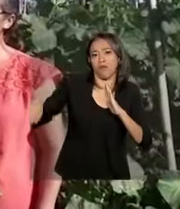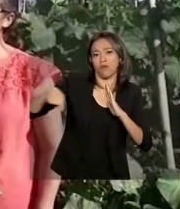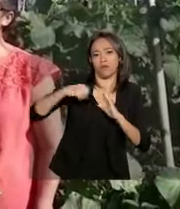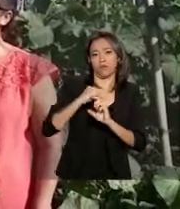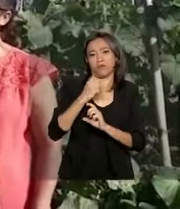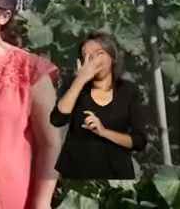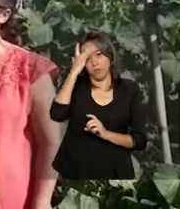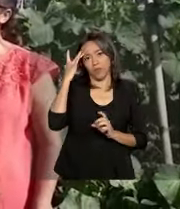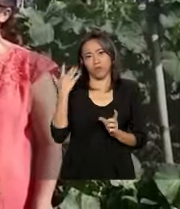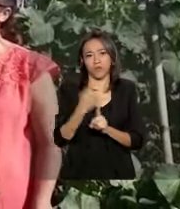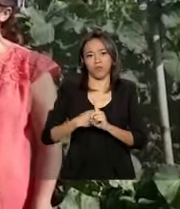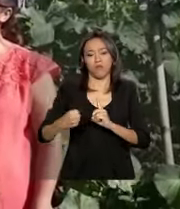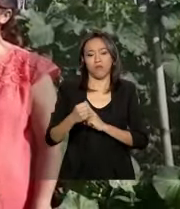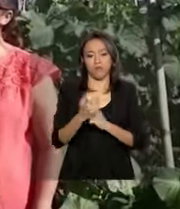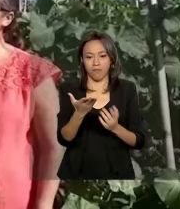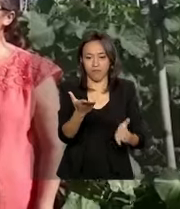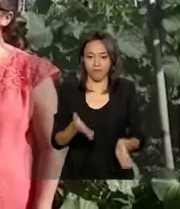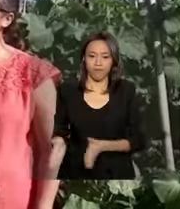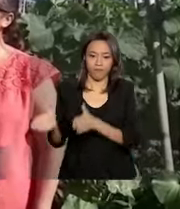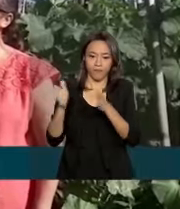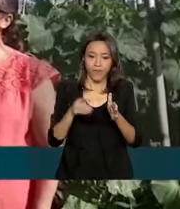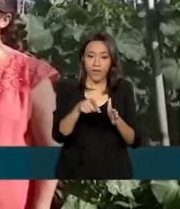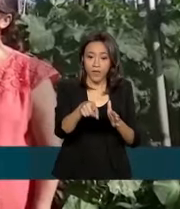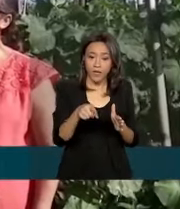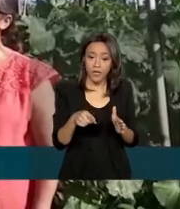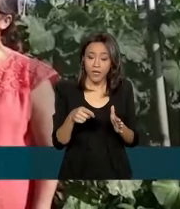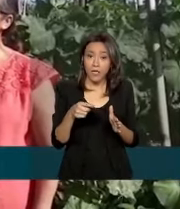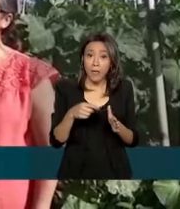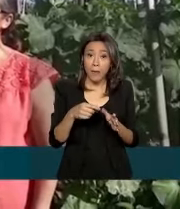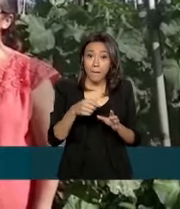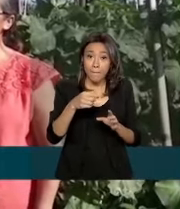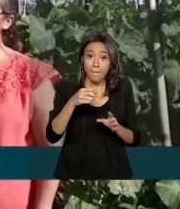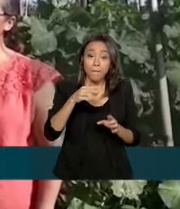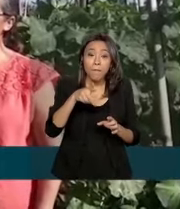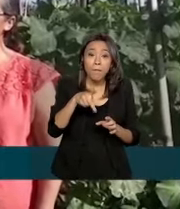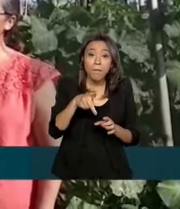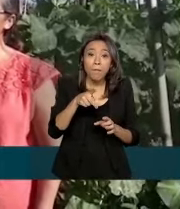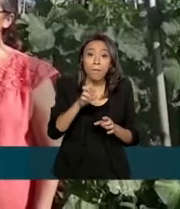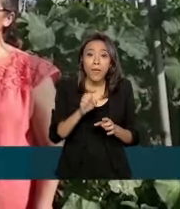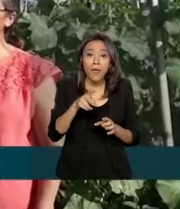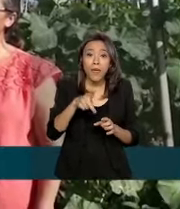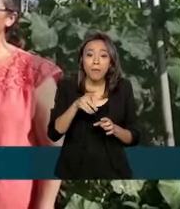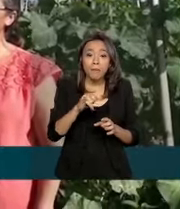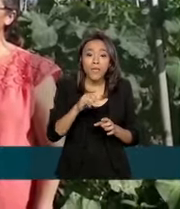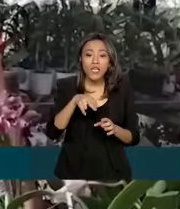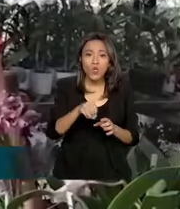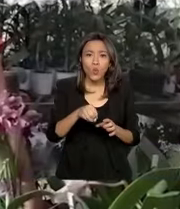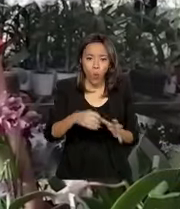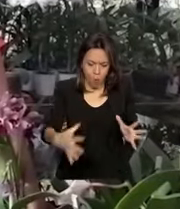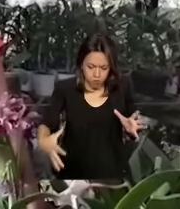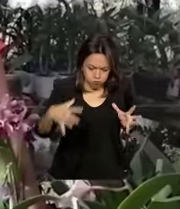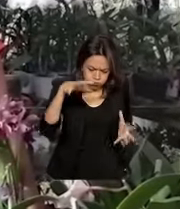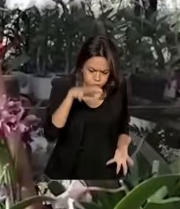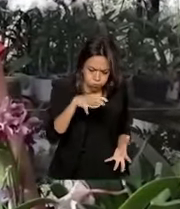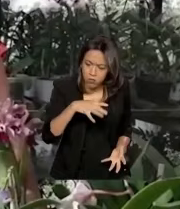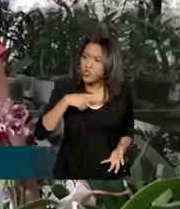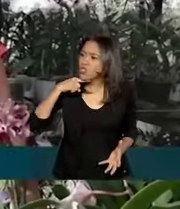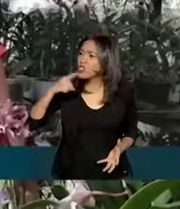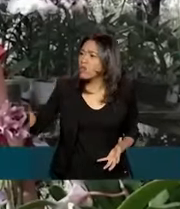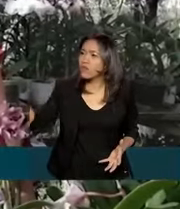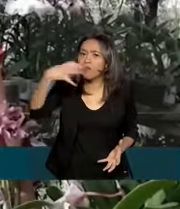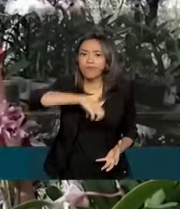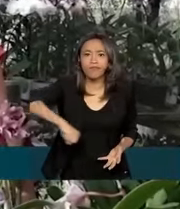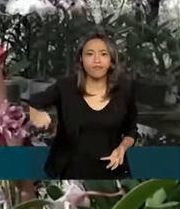Perdemos 40 caixas de pepino, porque tiramos e ninguém veio buscar. Estamos com a produção